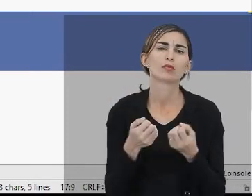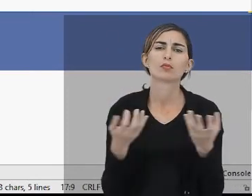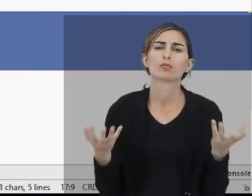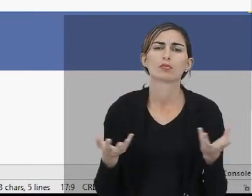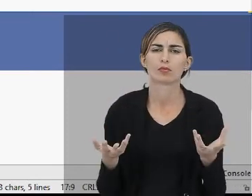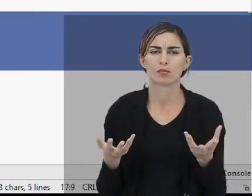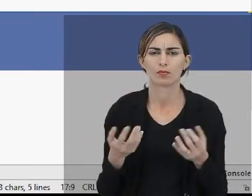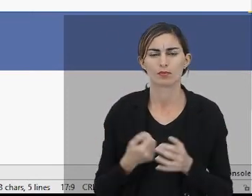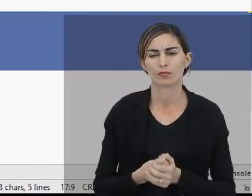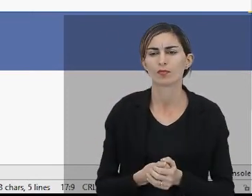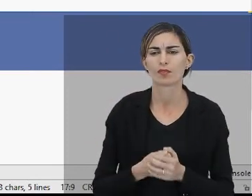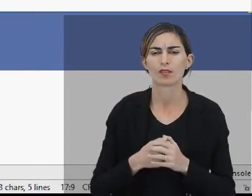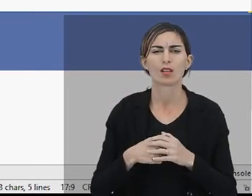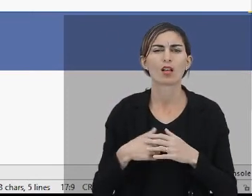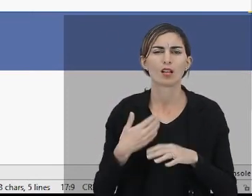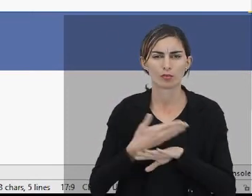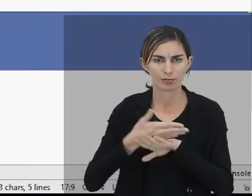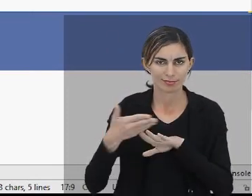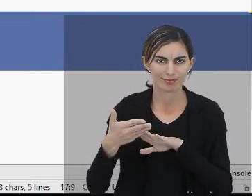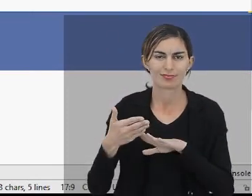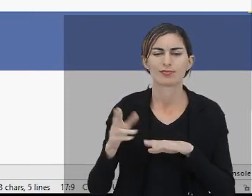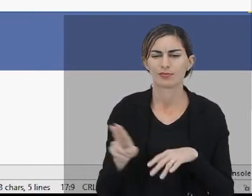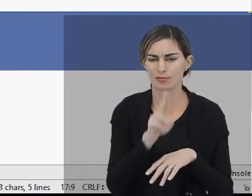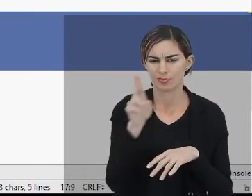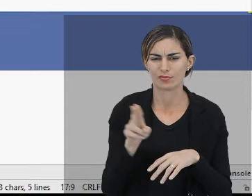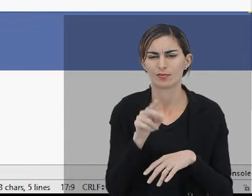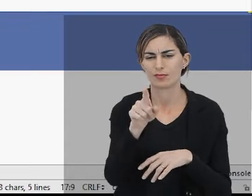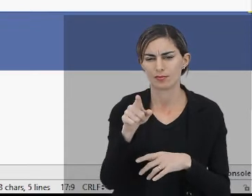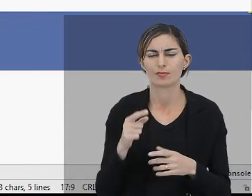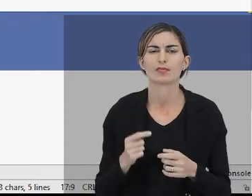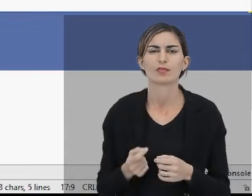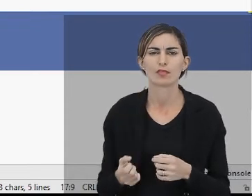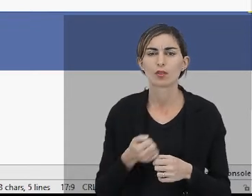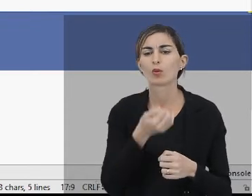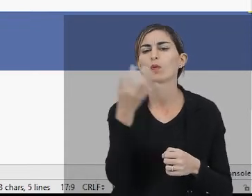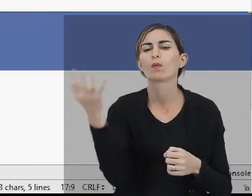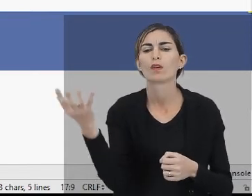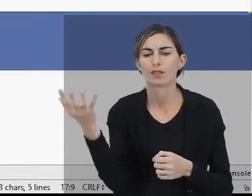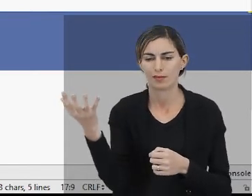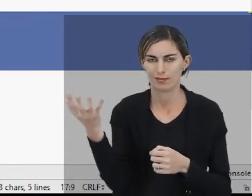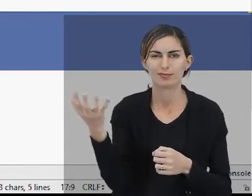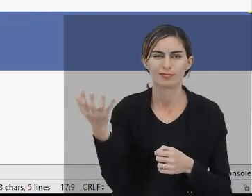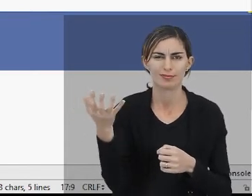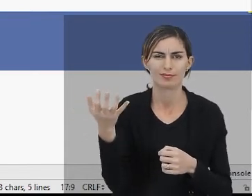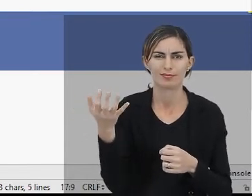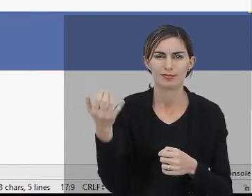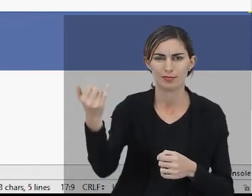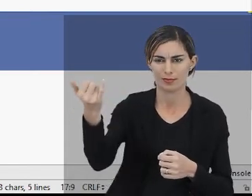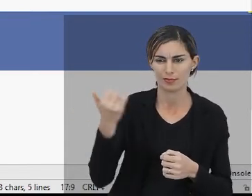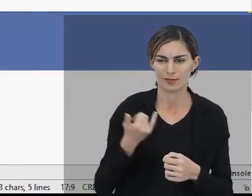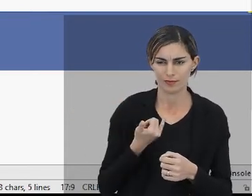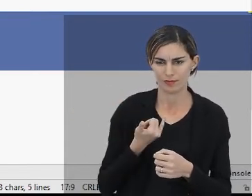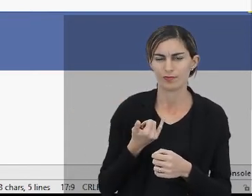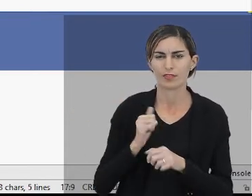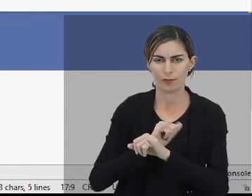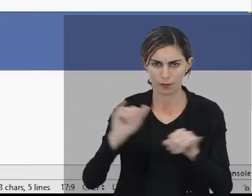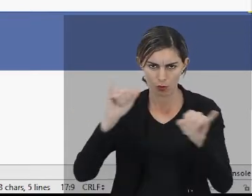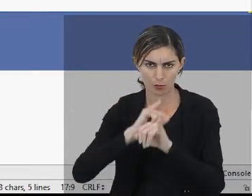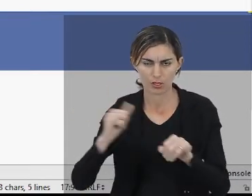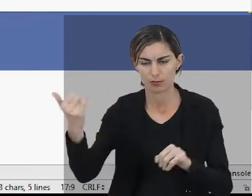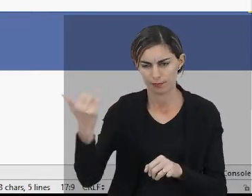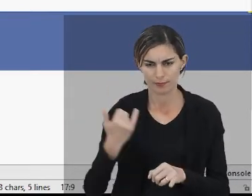Então, normalmente a gente utiliza o laço while quando vai receber uma determinada